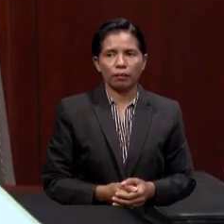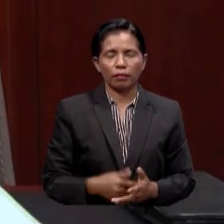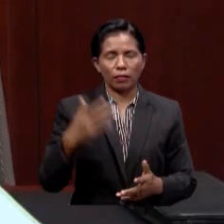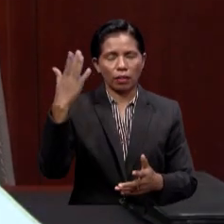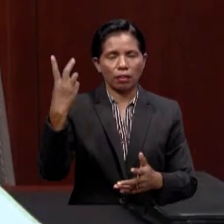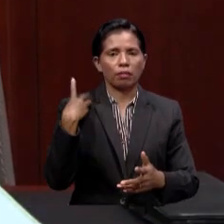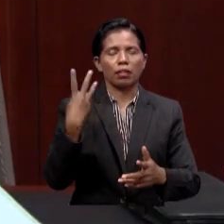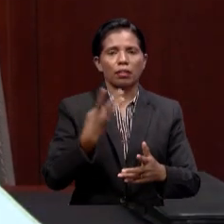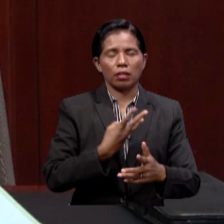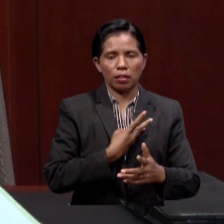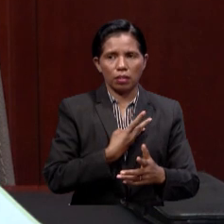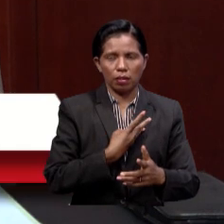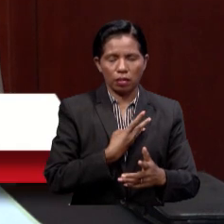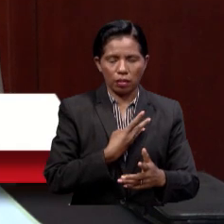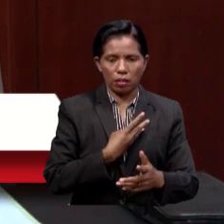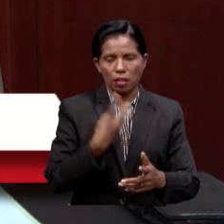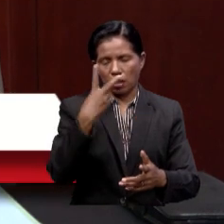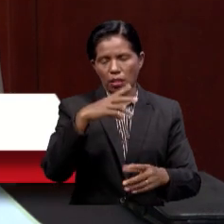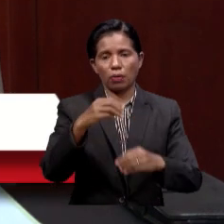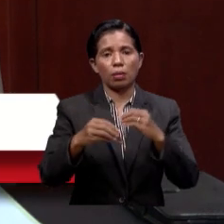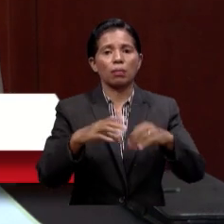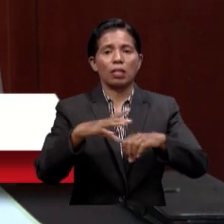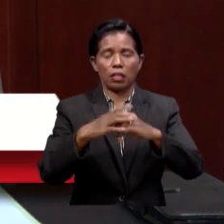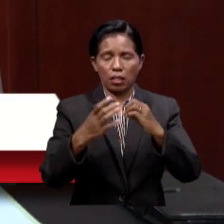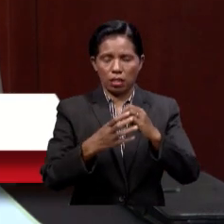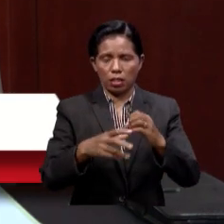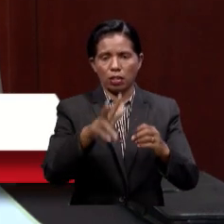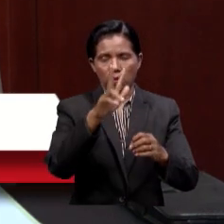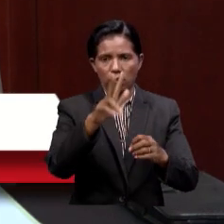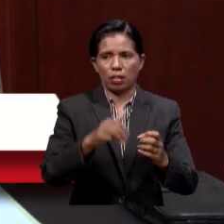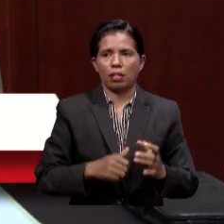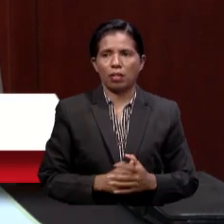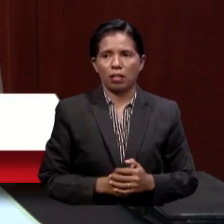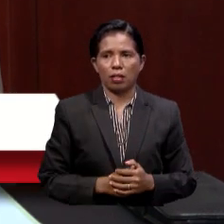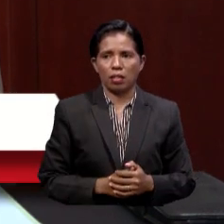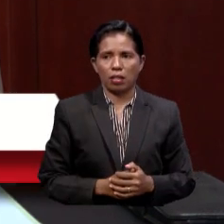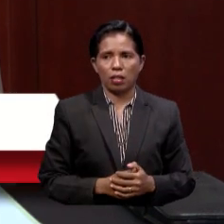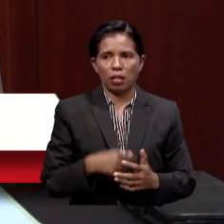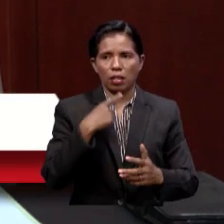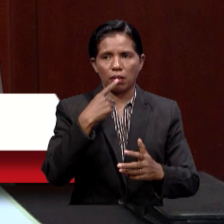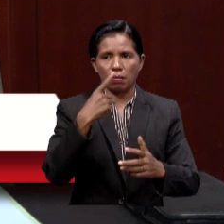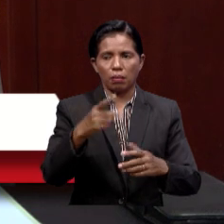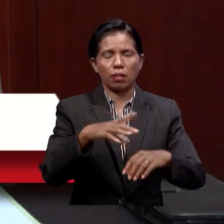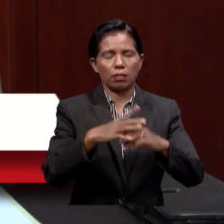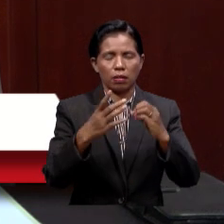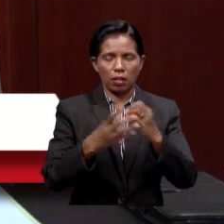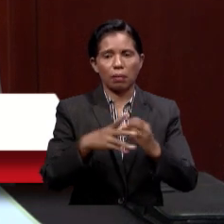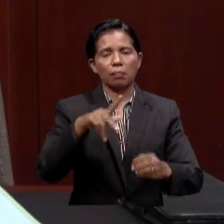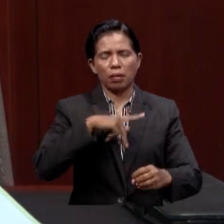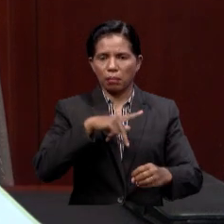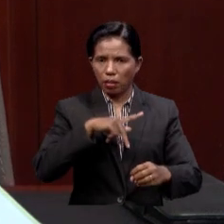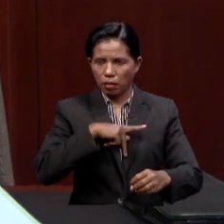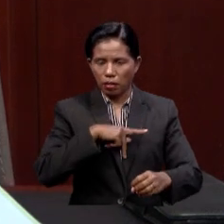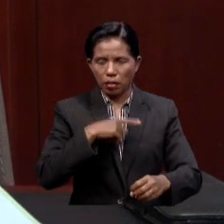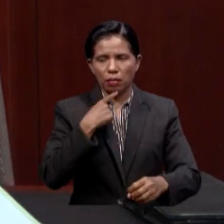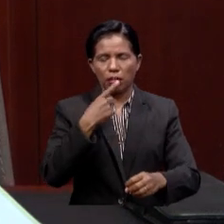klasifikara ine, ia oin rua tulu ida ne ba, balu rai dehan rai nyarasa, rai pribadu,